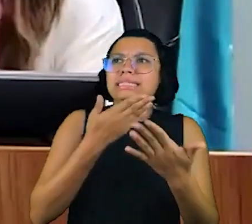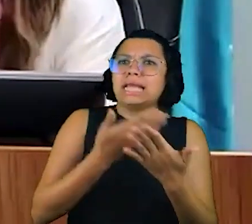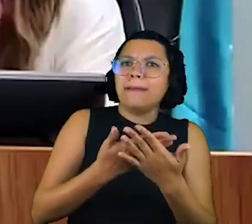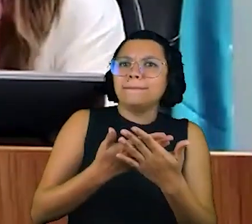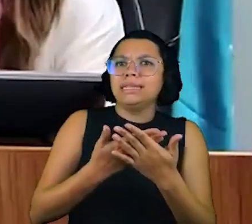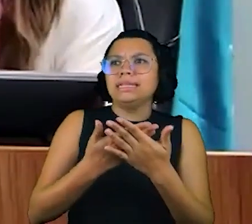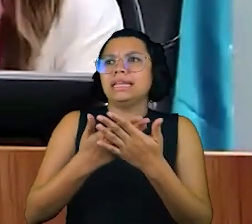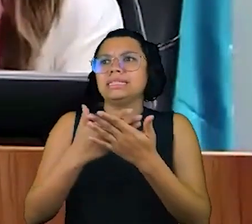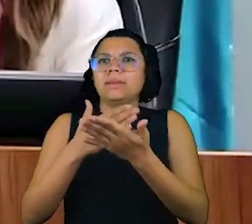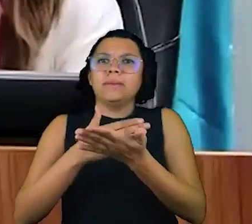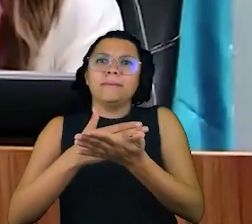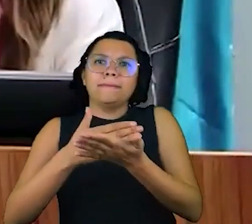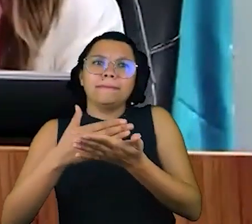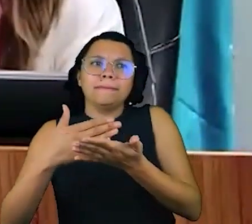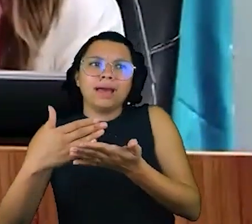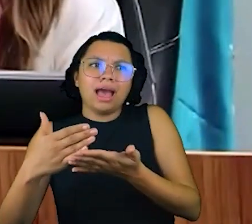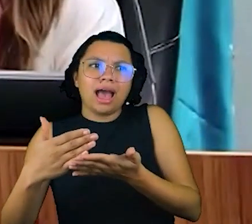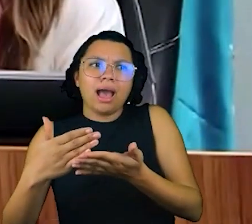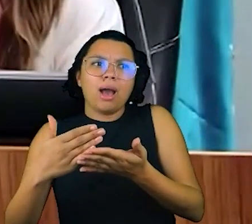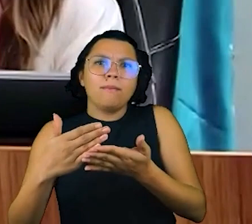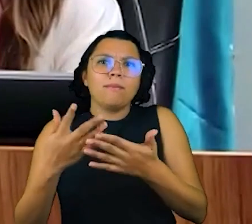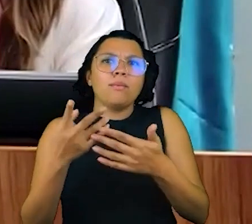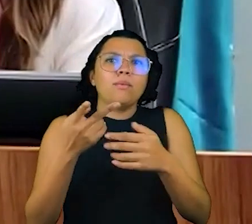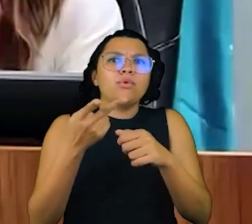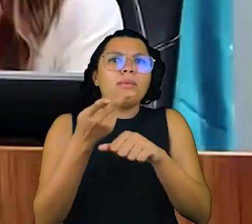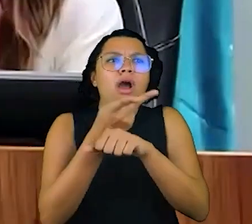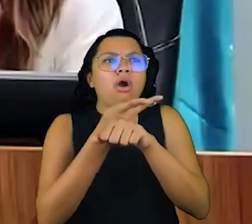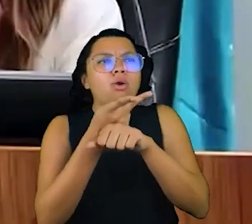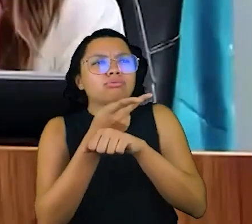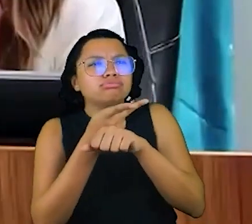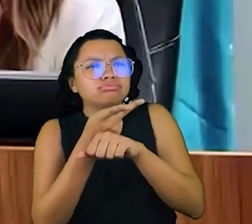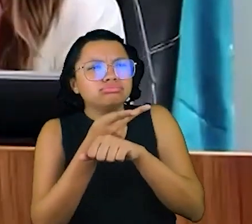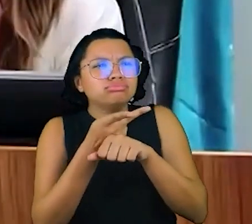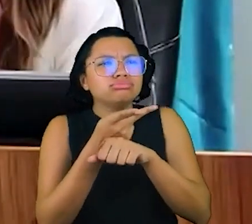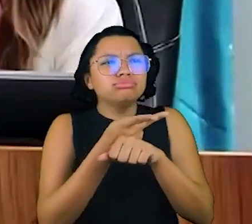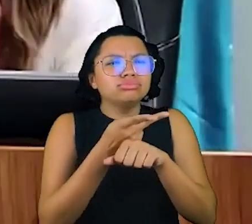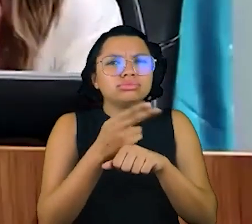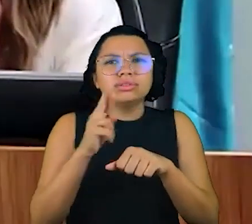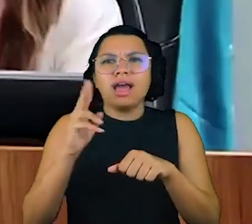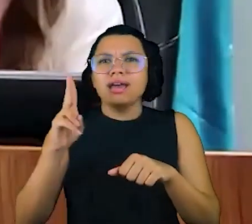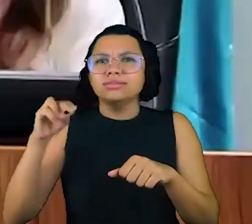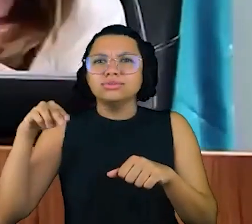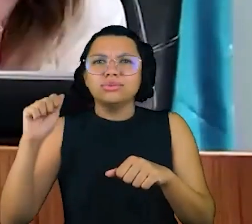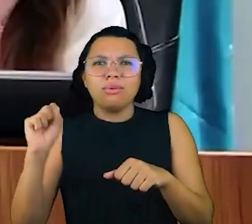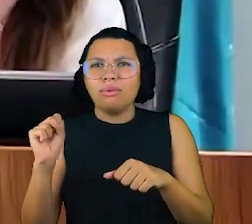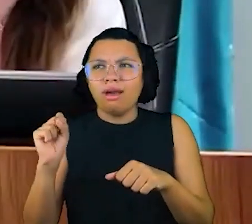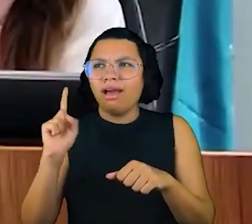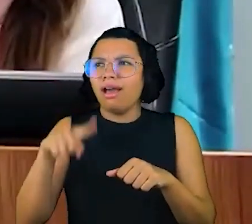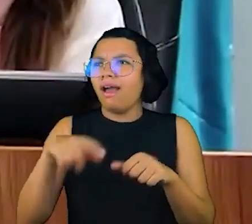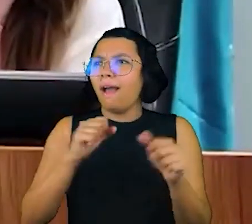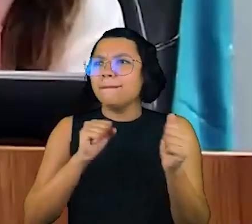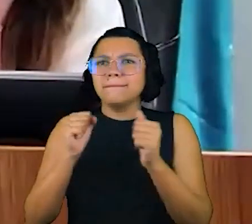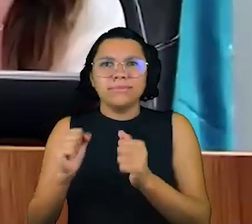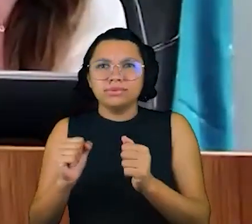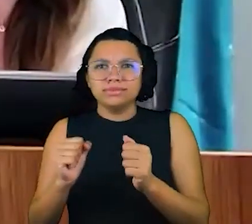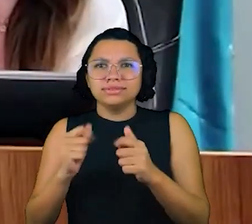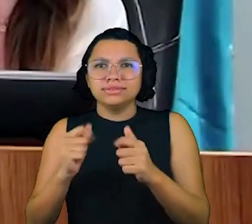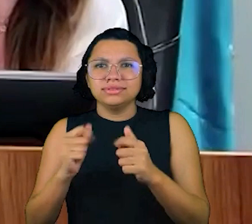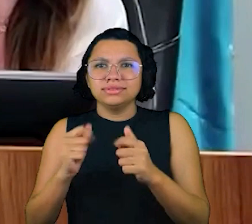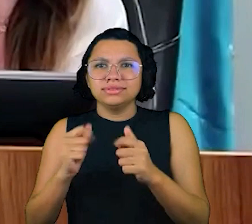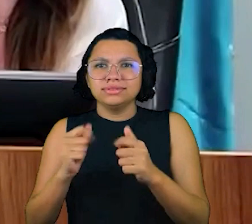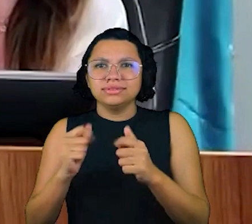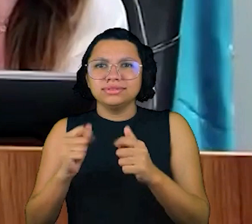de uma interpretação que passa por uma consulta às runas, não é possível.